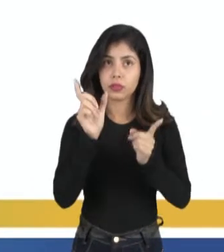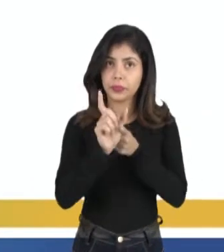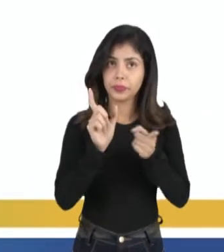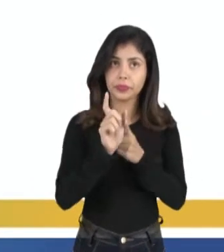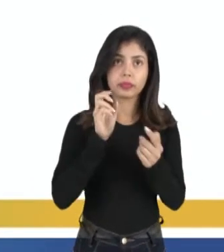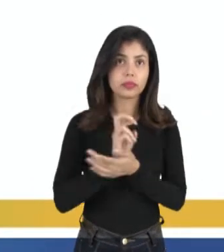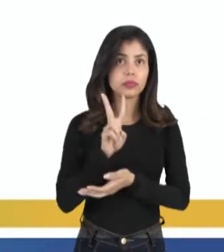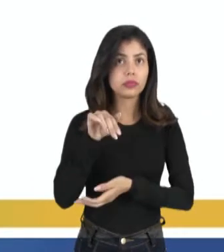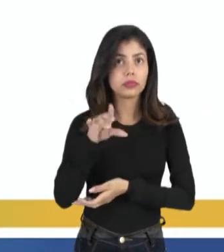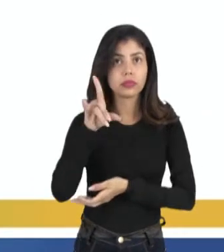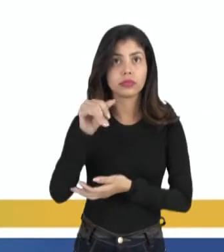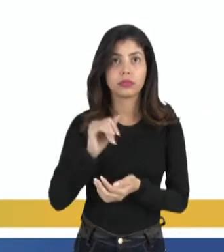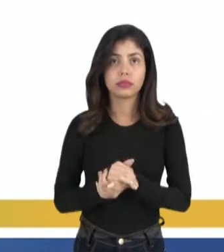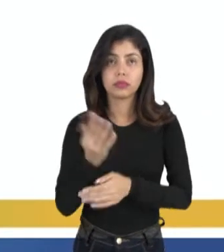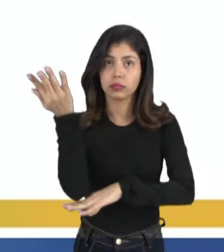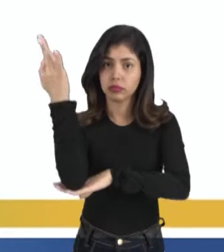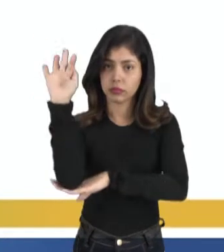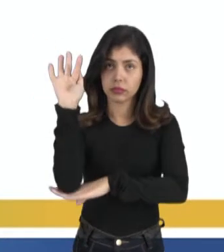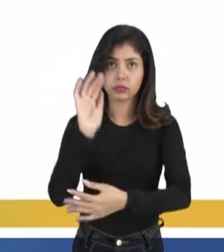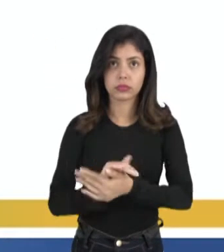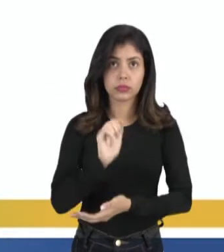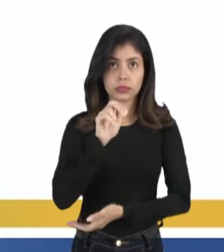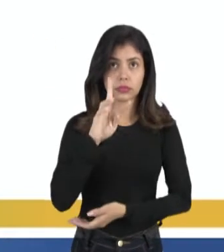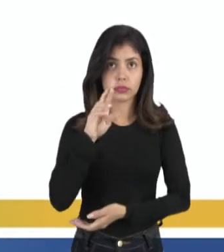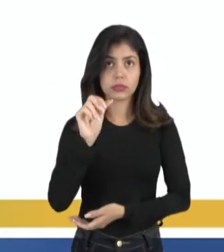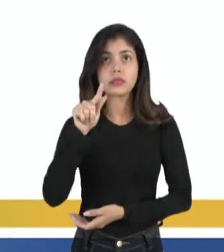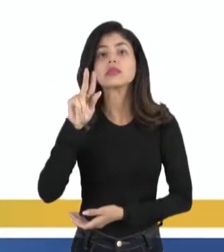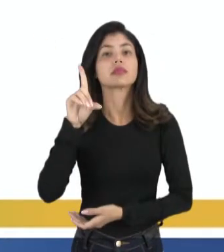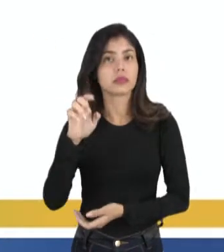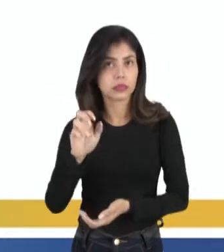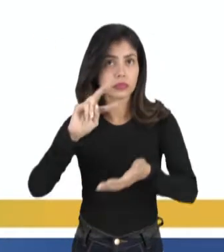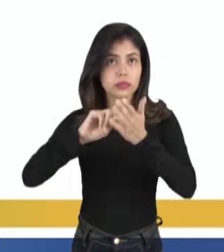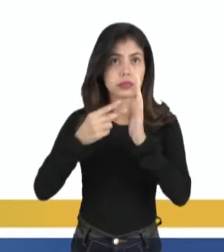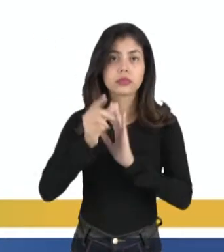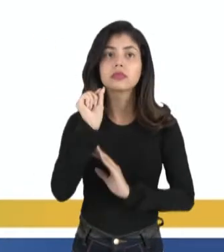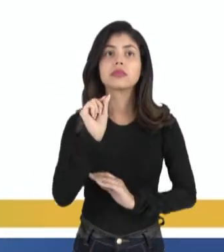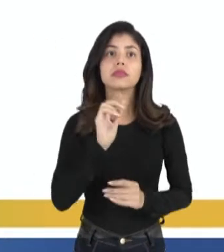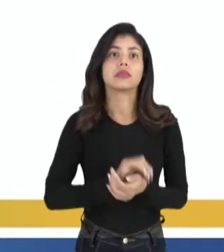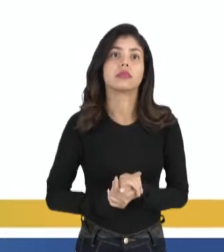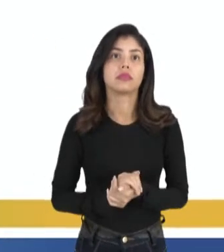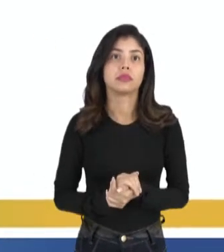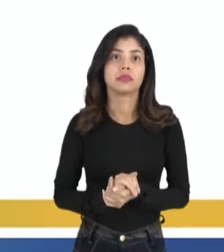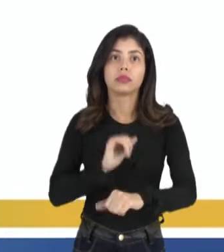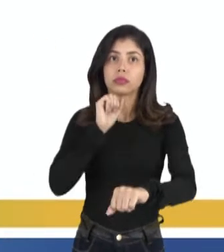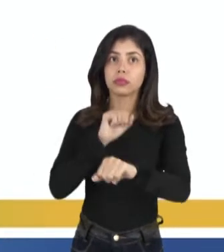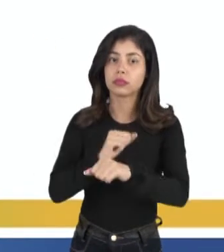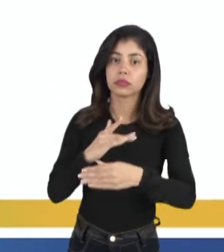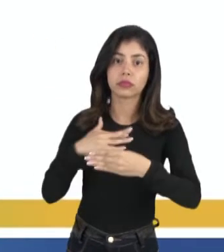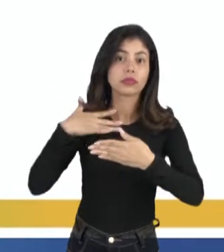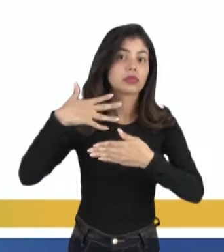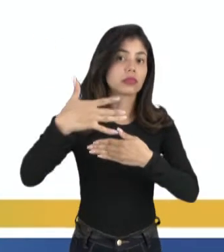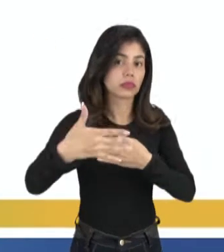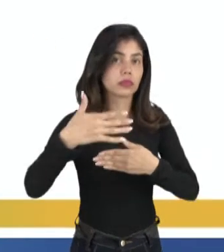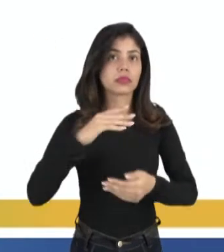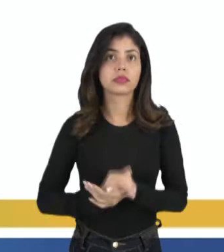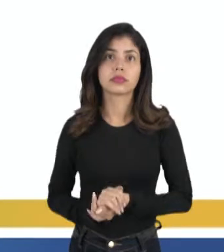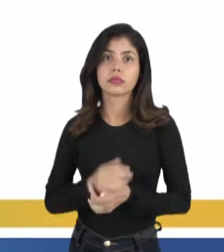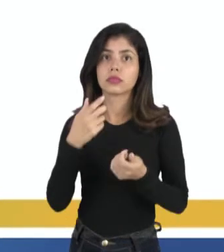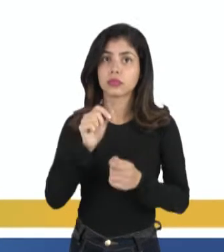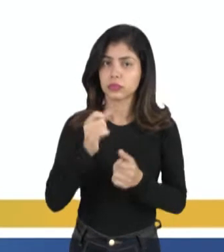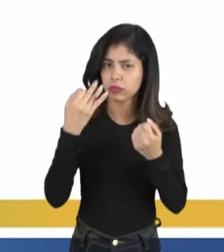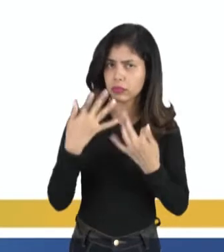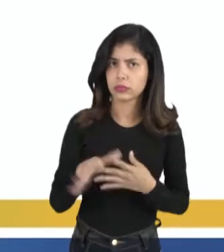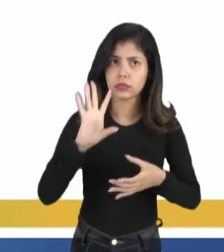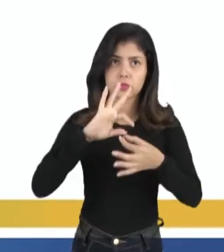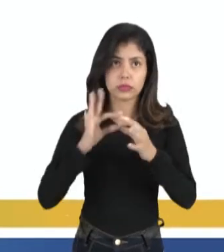a palavra Vanguarda do francês Avant guarde significa a guarda avançada o